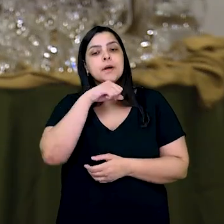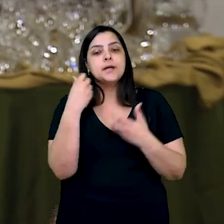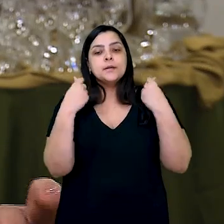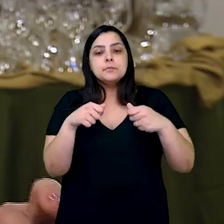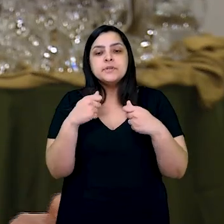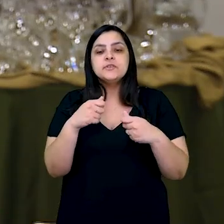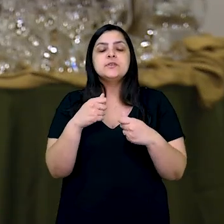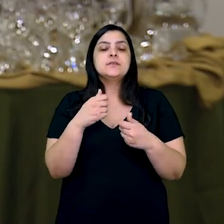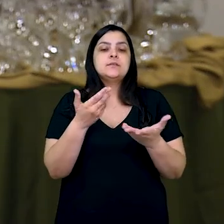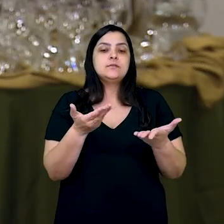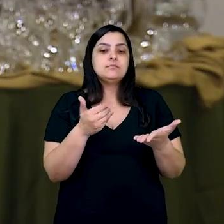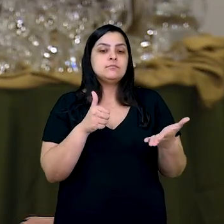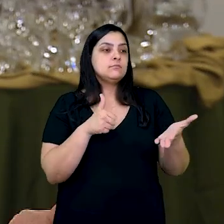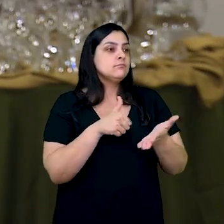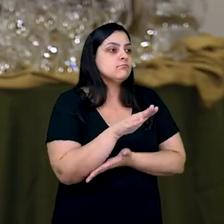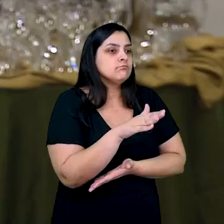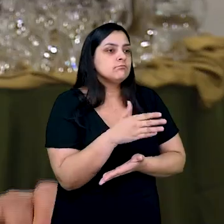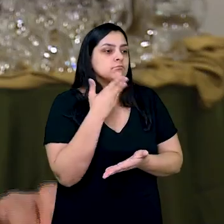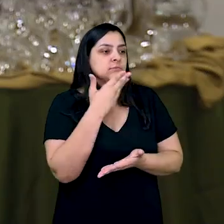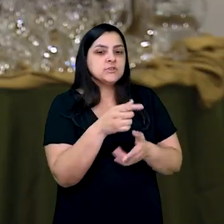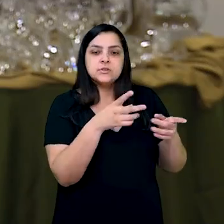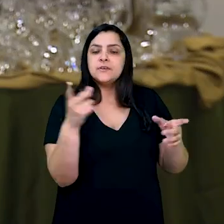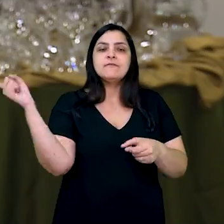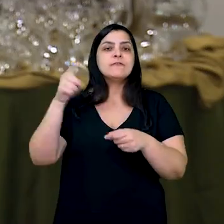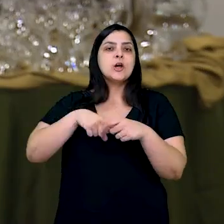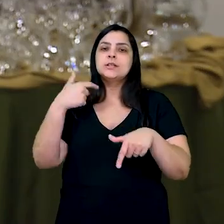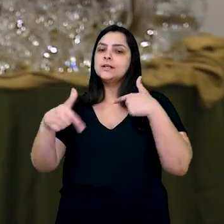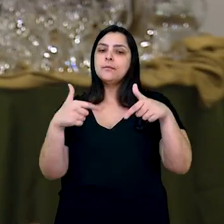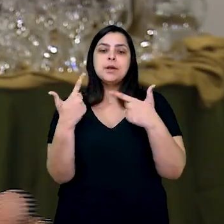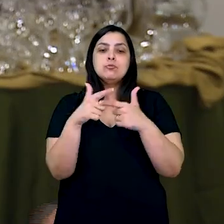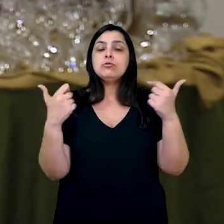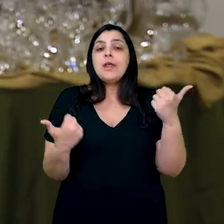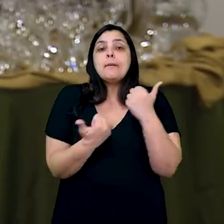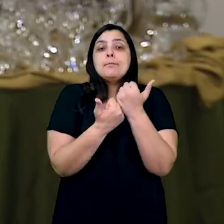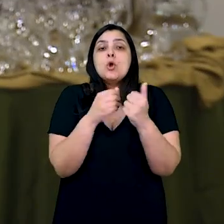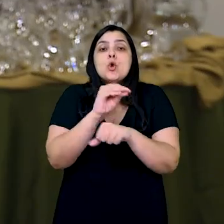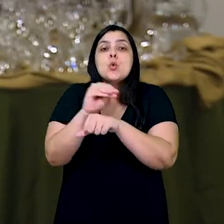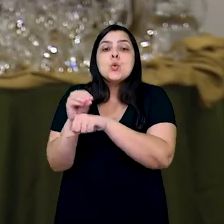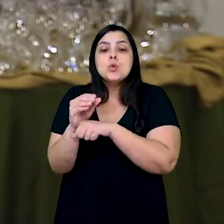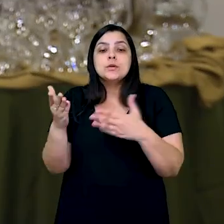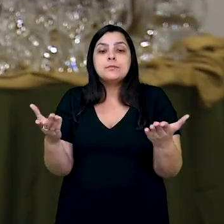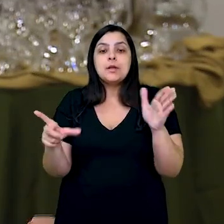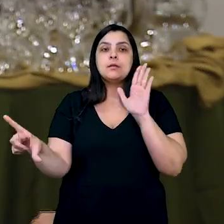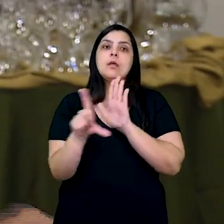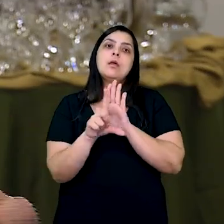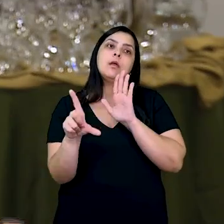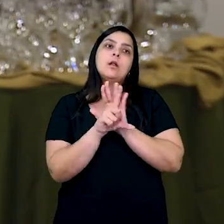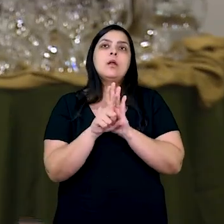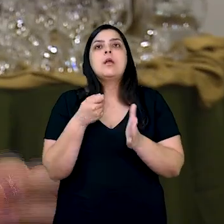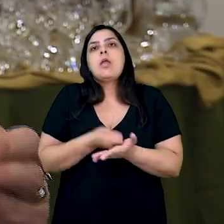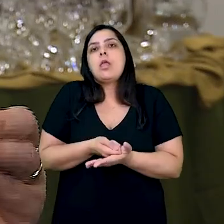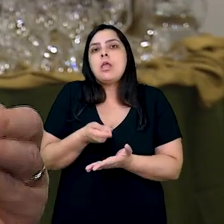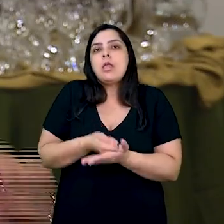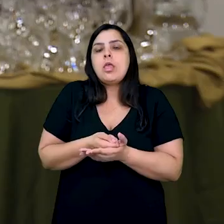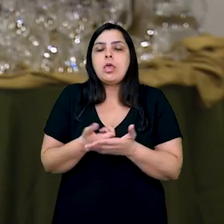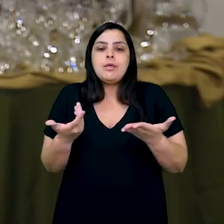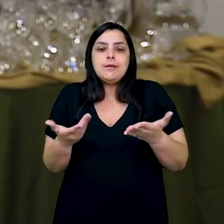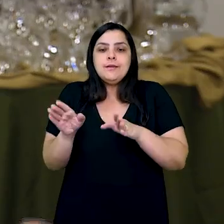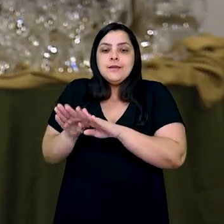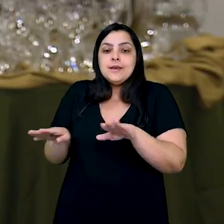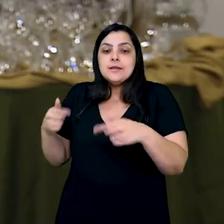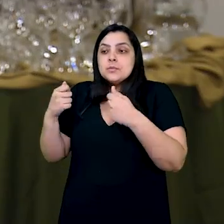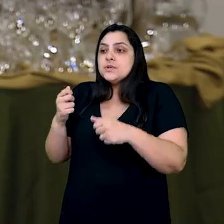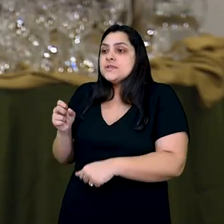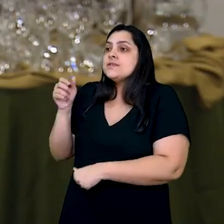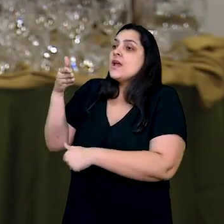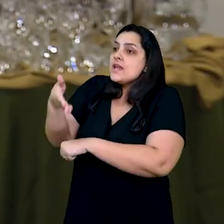que muitas vezes vai pedir a rescisão indireta do contrato porque ela não consegue voltar a trabalhar, ela não tem rede de apoio. Mas a lei exige, ou a lei determina, que